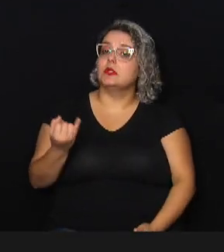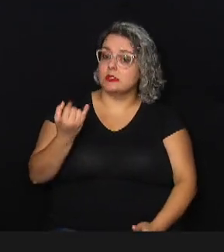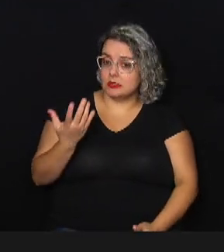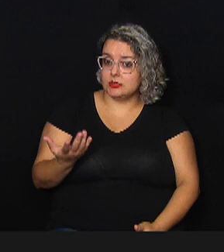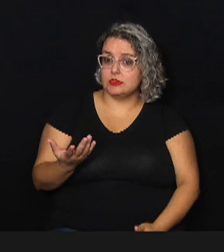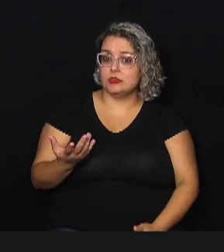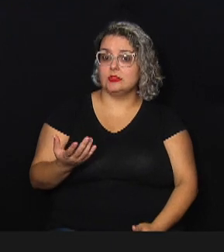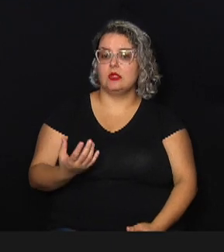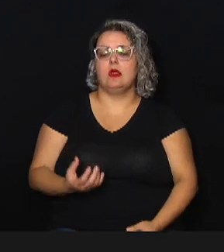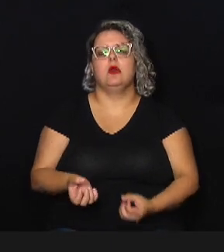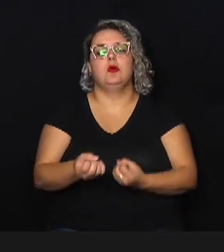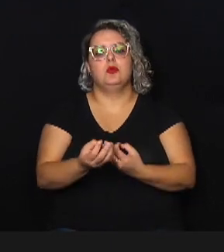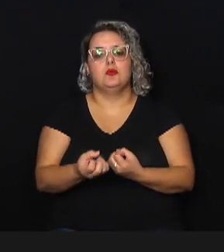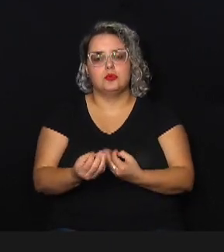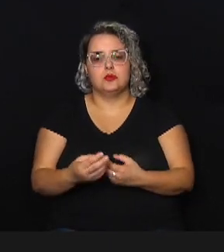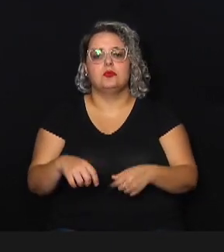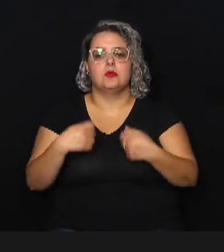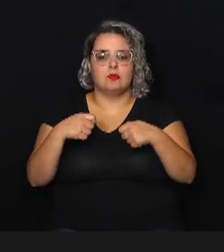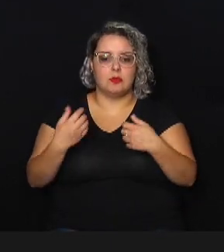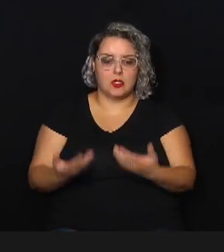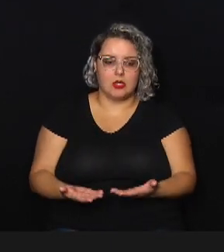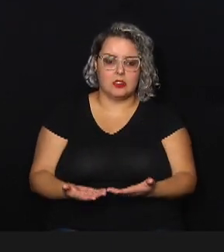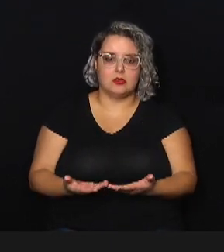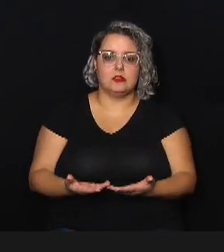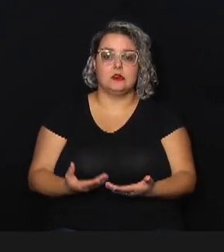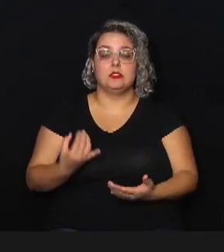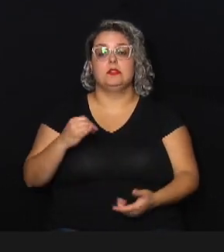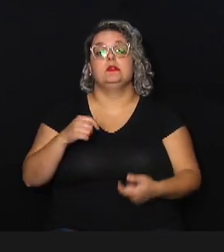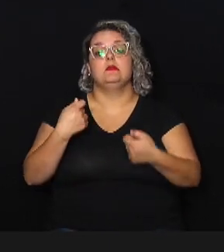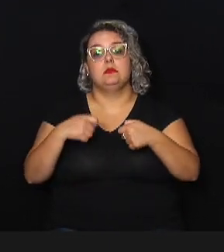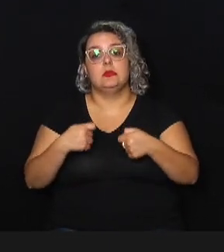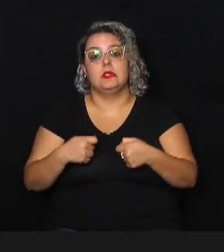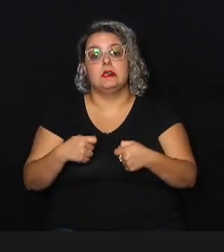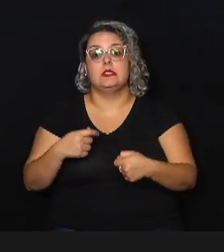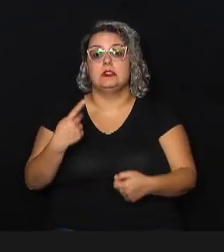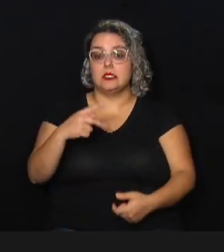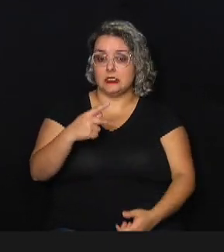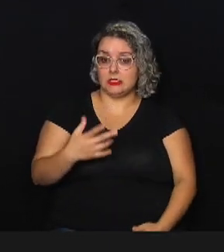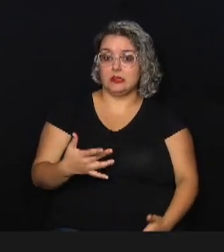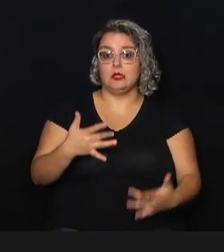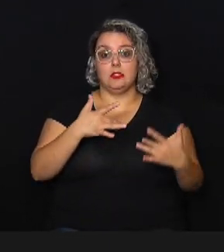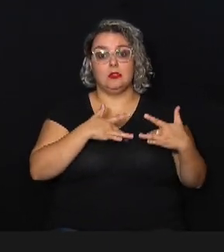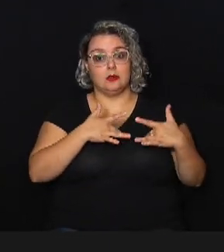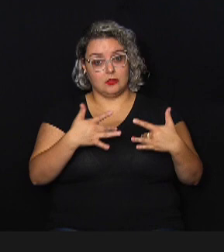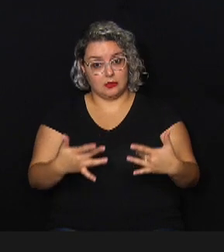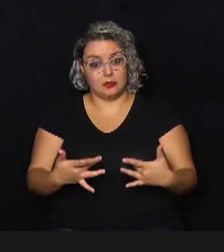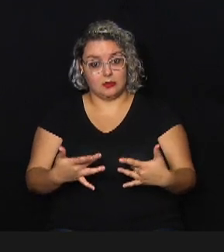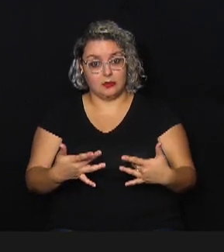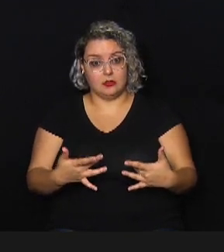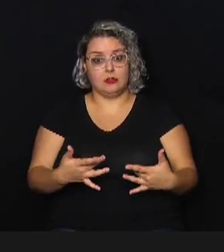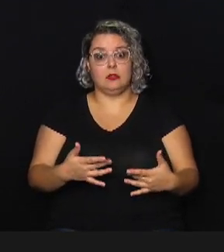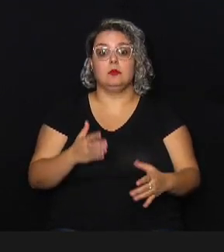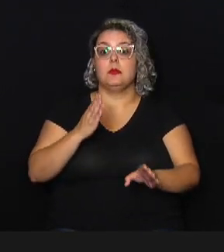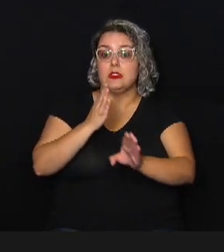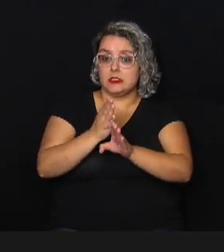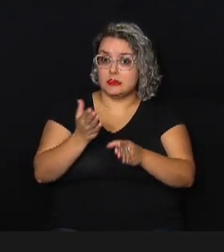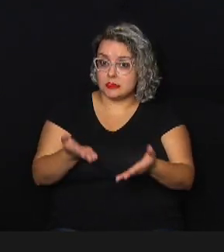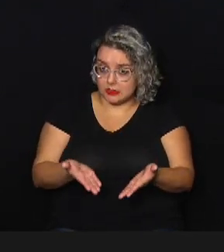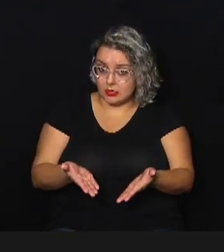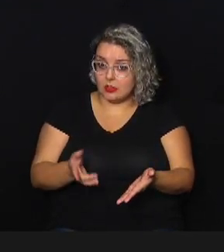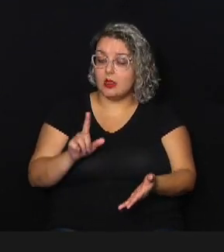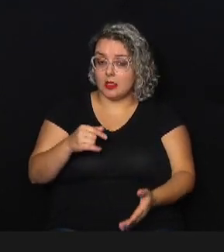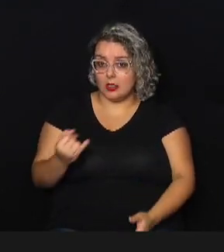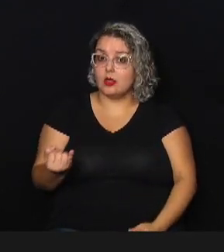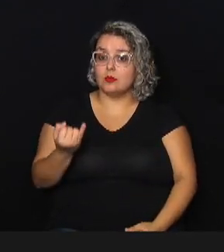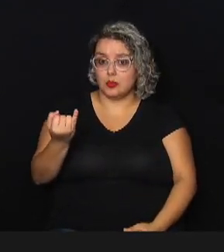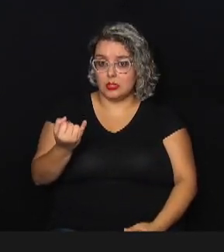coloque os dados precisos para, se alguém precisar dele como doador, para que essa pessoa seja localizada, que isso é importante. Tem